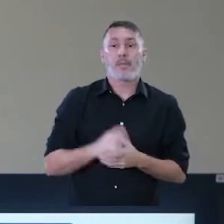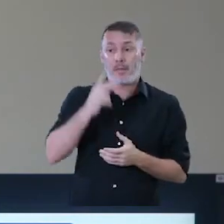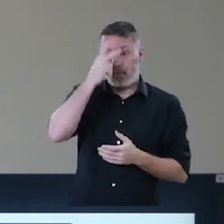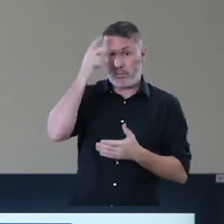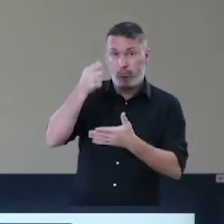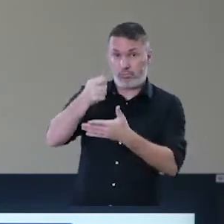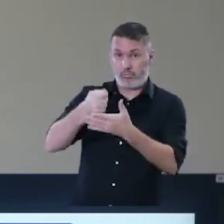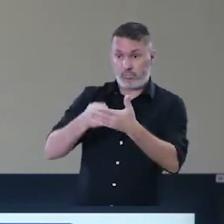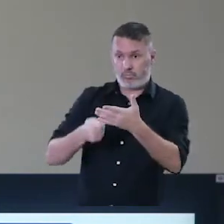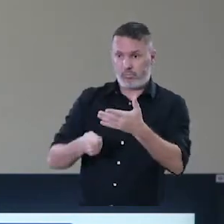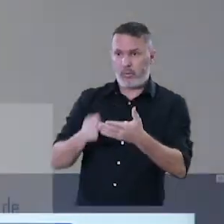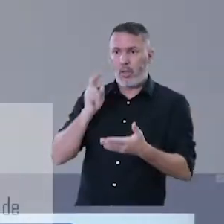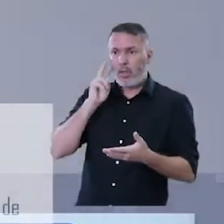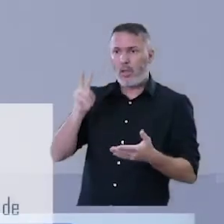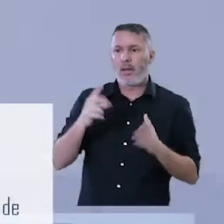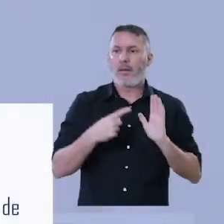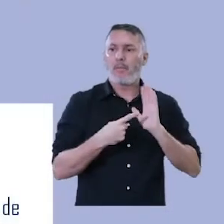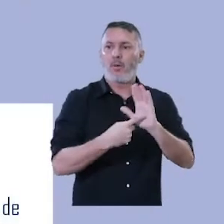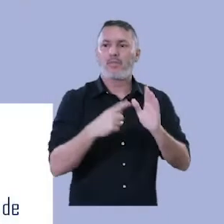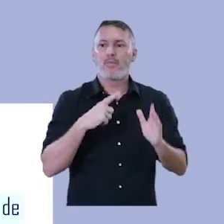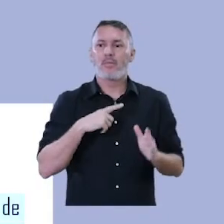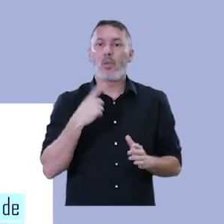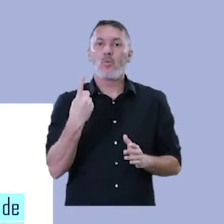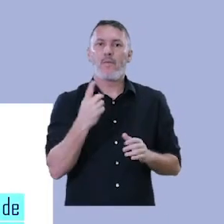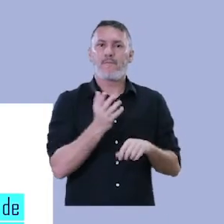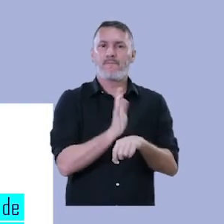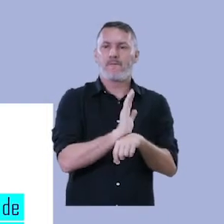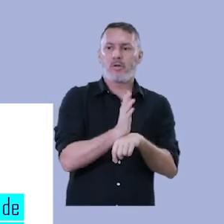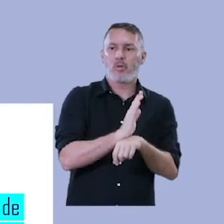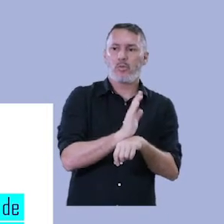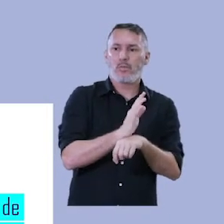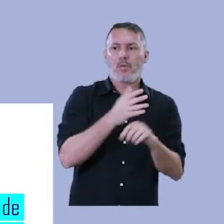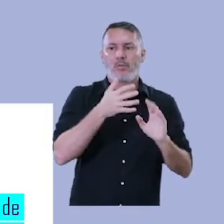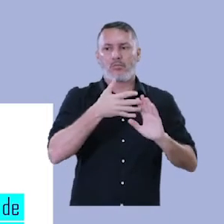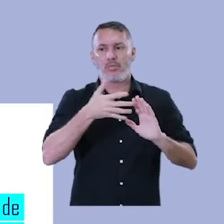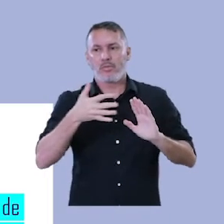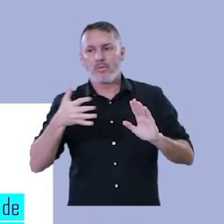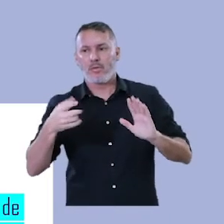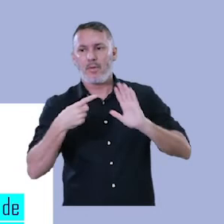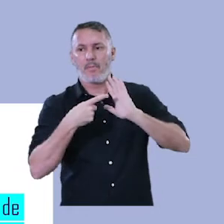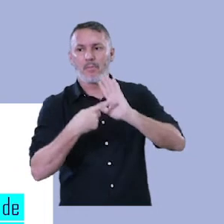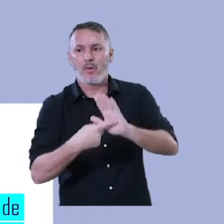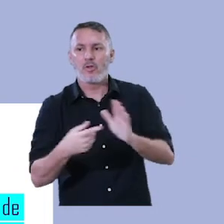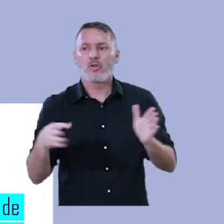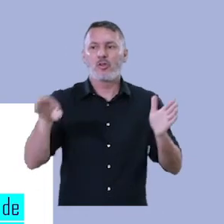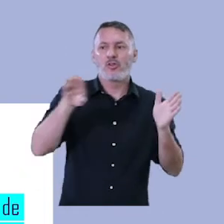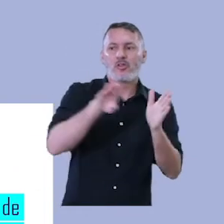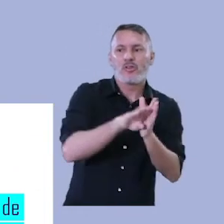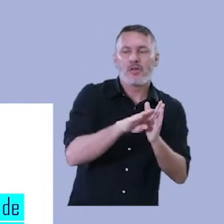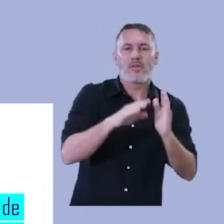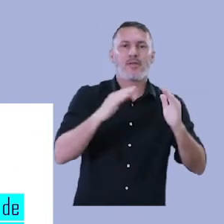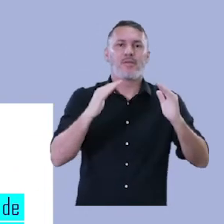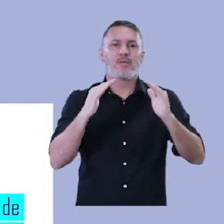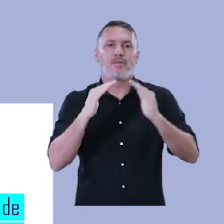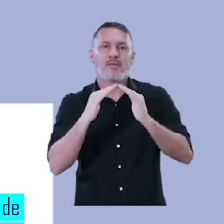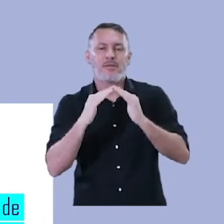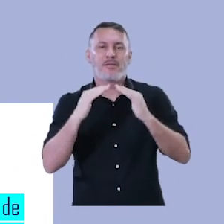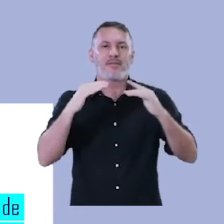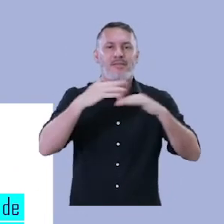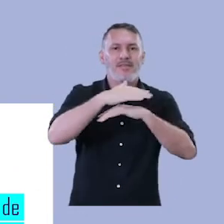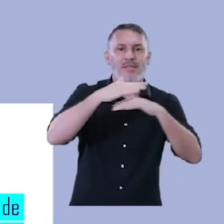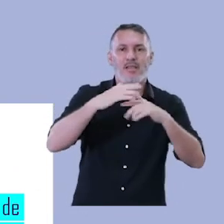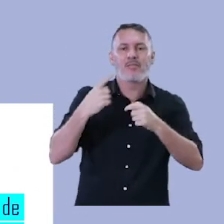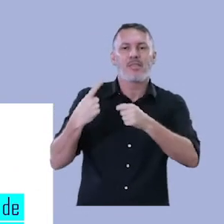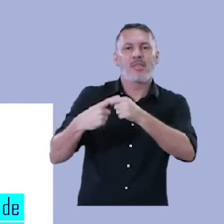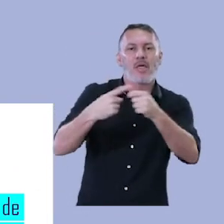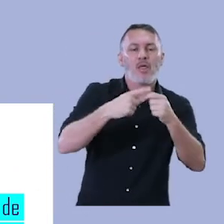com a contextualização. Apresenta o filme Hollywood, narra a chegada da primeira sala de cinema na cidade de Crato, interior do